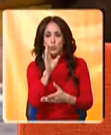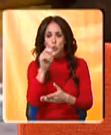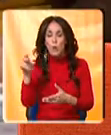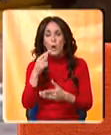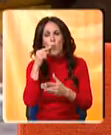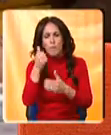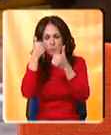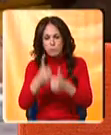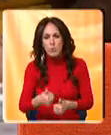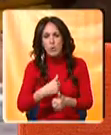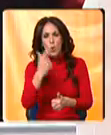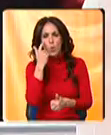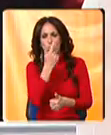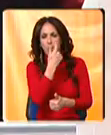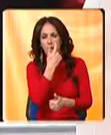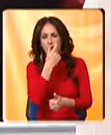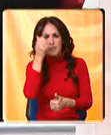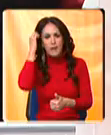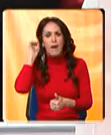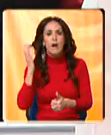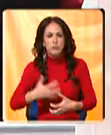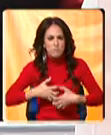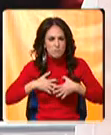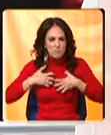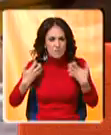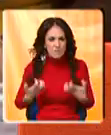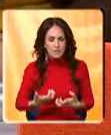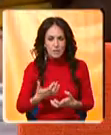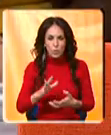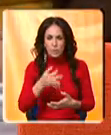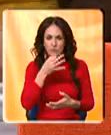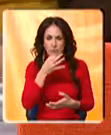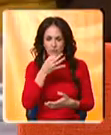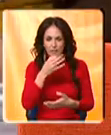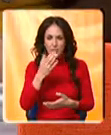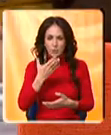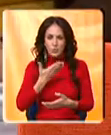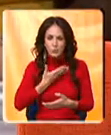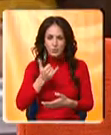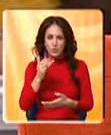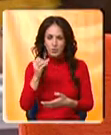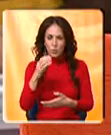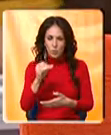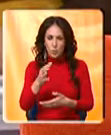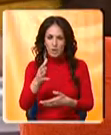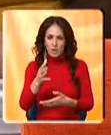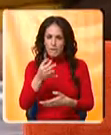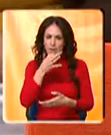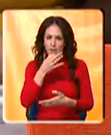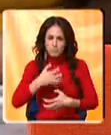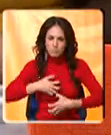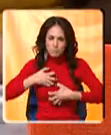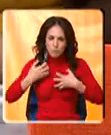grande homem. Sabe que o seu olhar agora era de fúria quando estava a falar do Diogo? A sério? A sério? Se